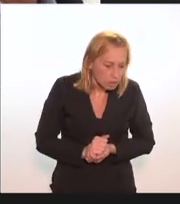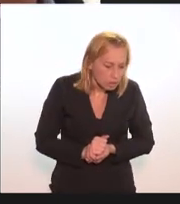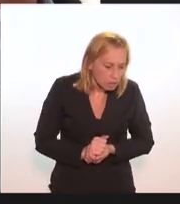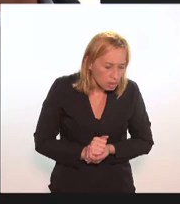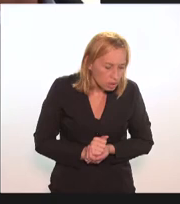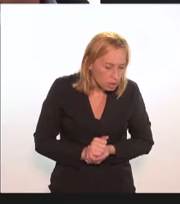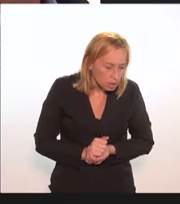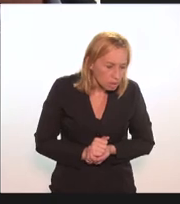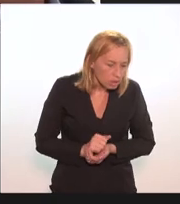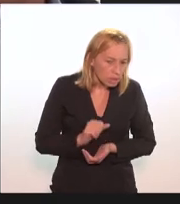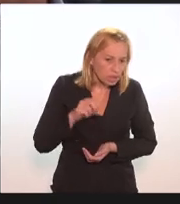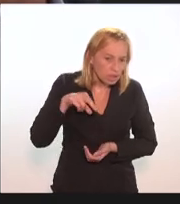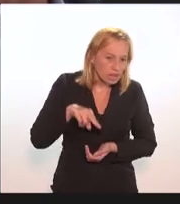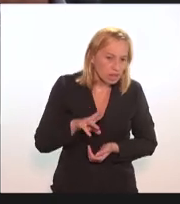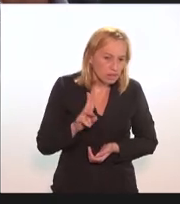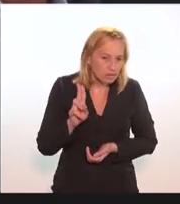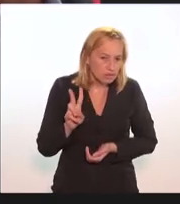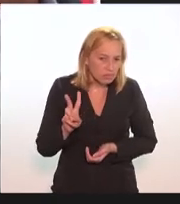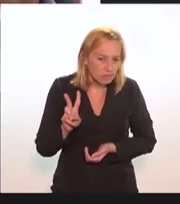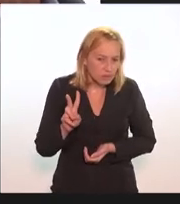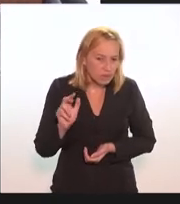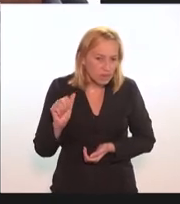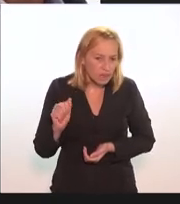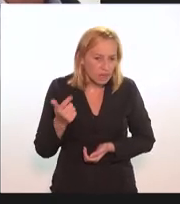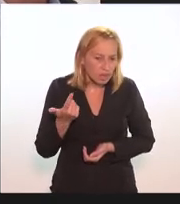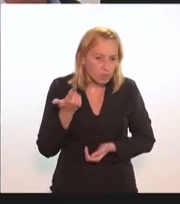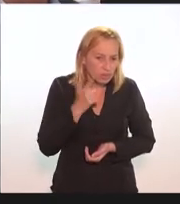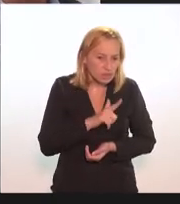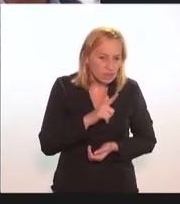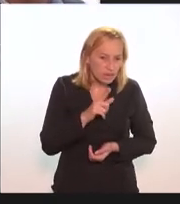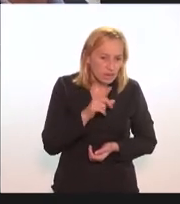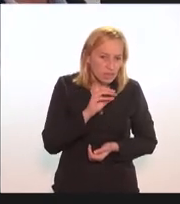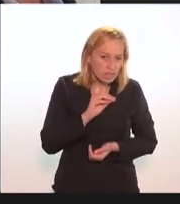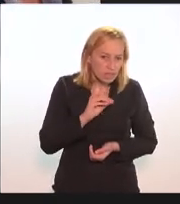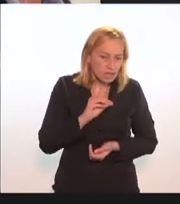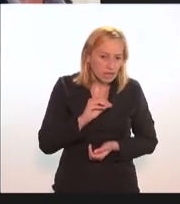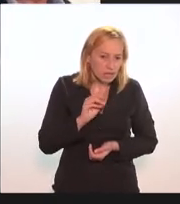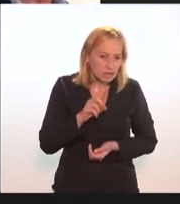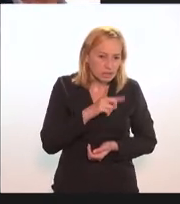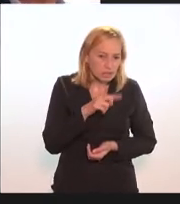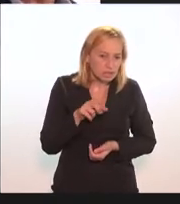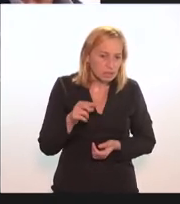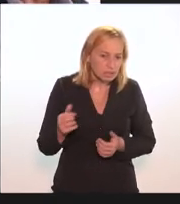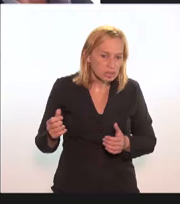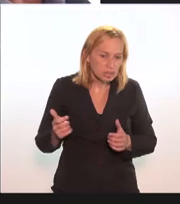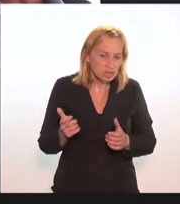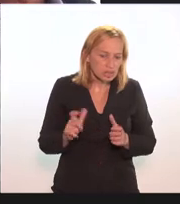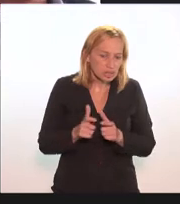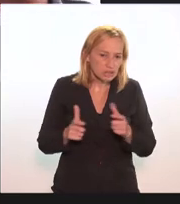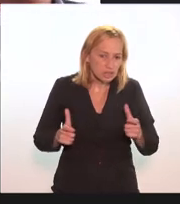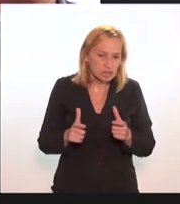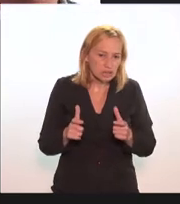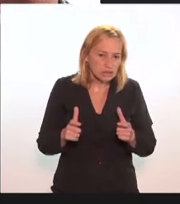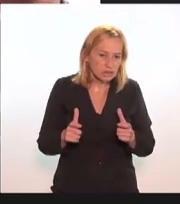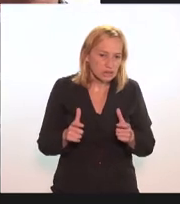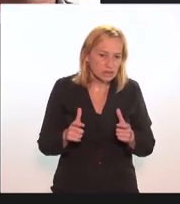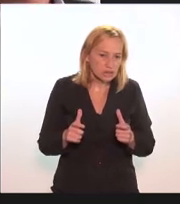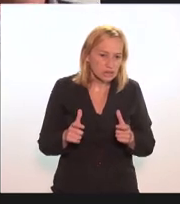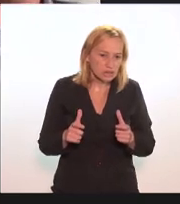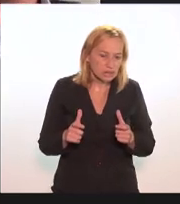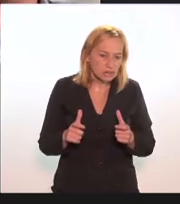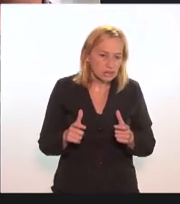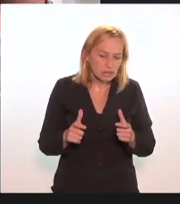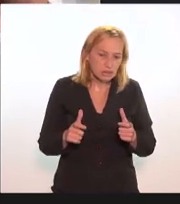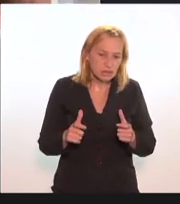Sobre a MVA, a gente consegue discriminar cervejarias artesanais das grandes cervejarias, é isso? É isso que a gente